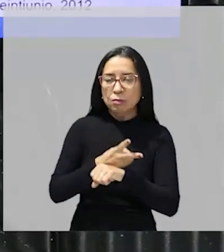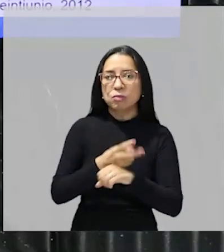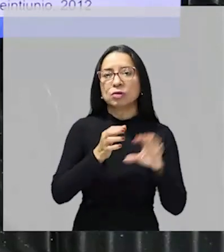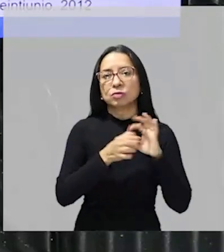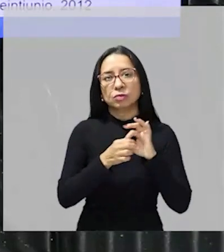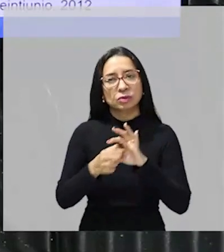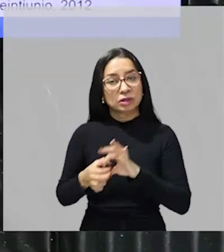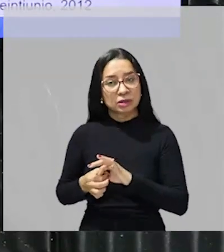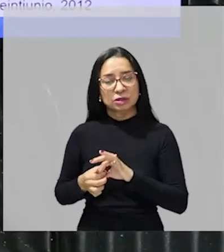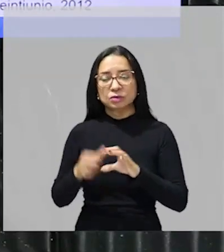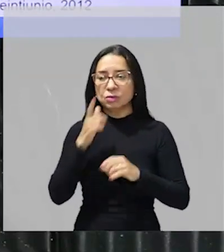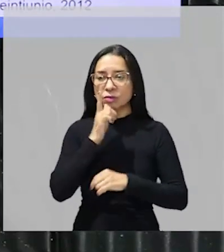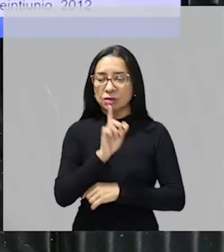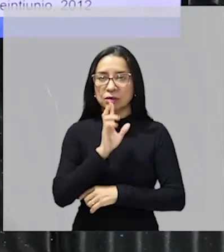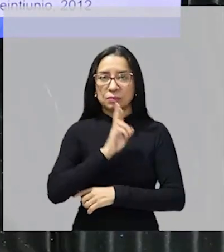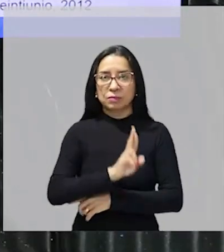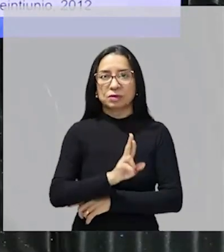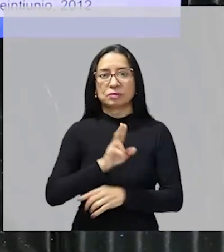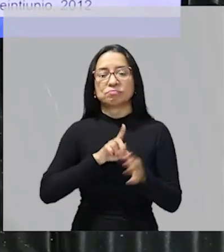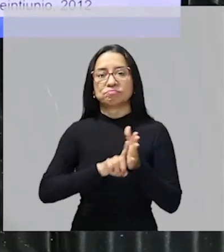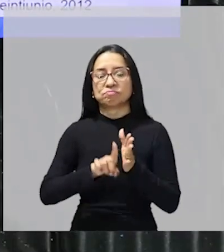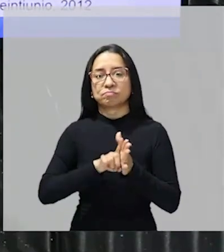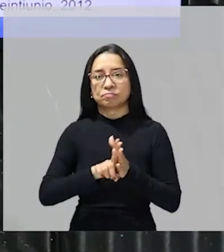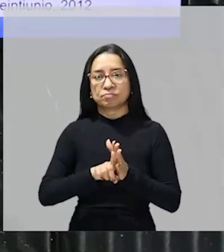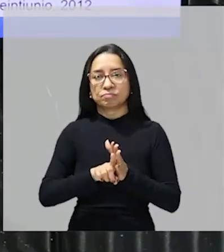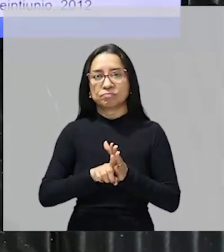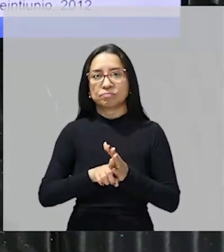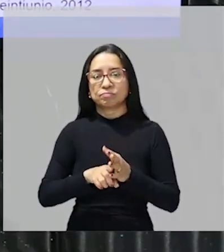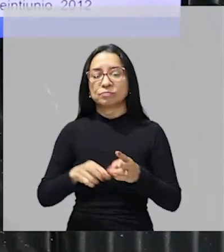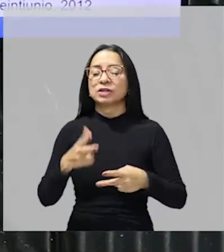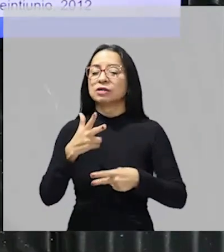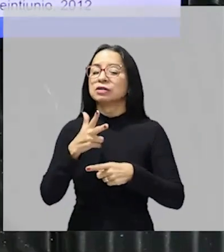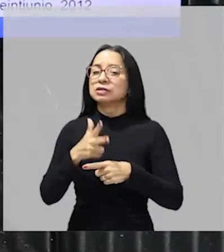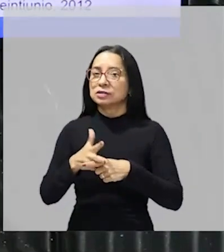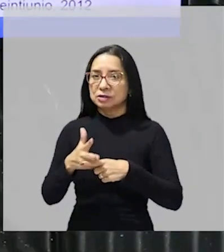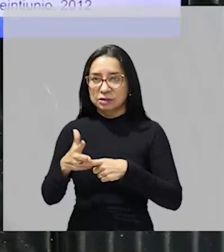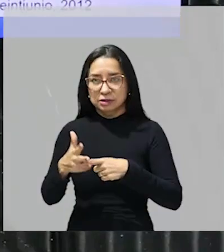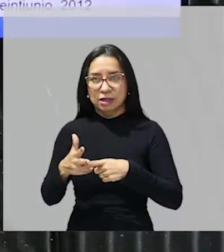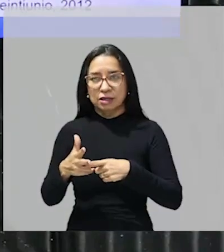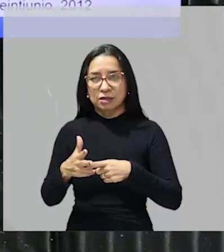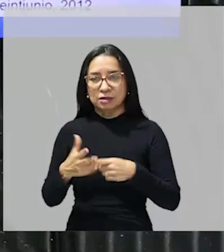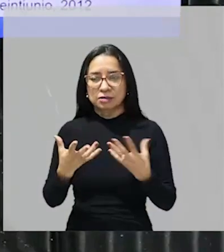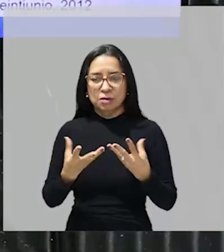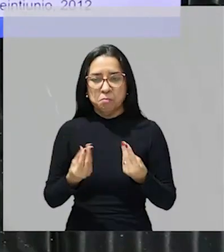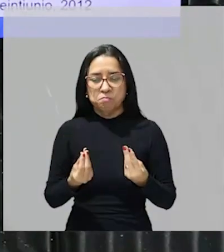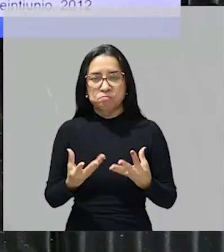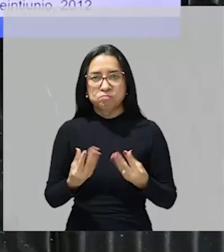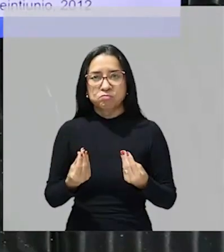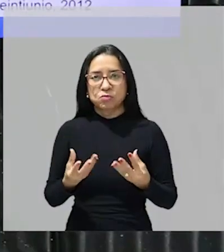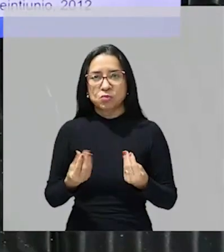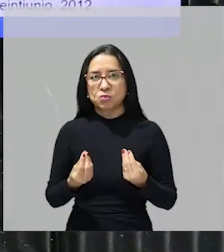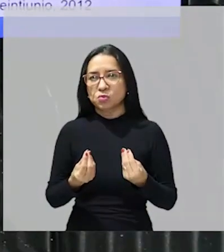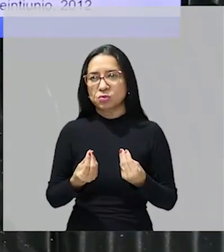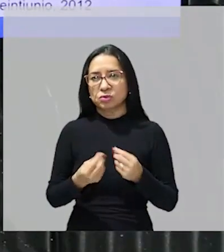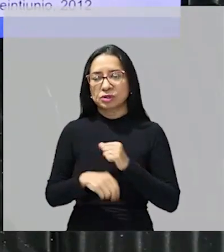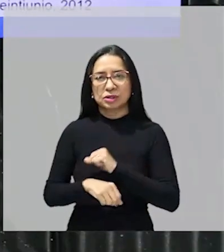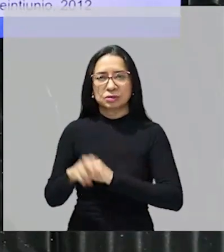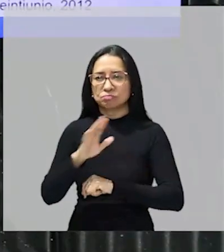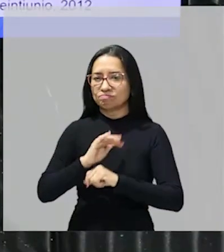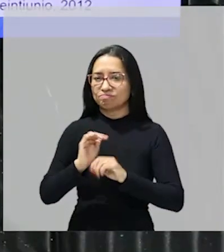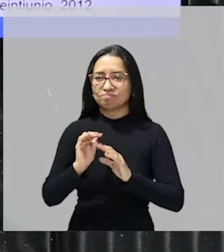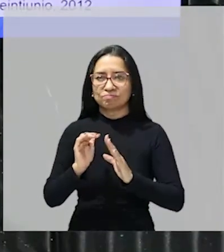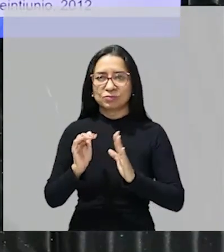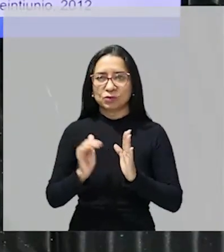e você consegue resolver sua questão, tá? Séries, e tem inúmeras, tá? Netflix, YouTube, todas